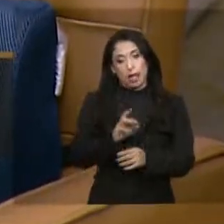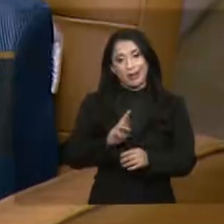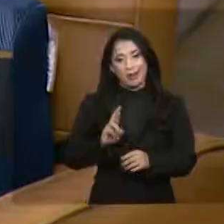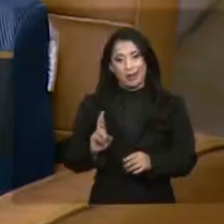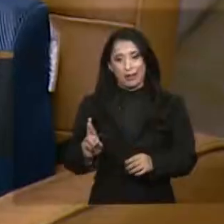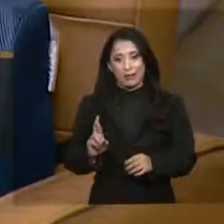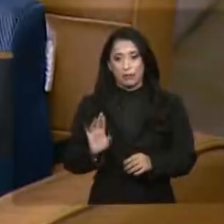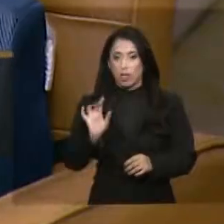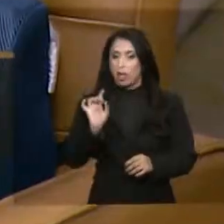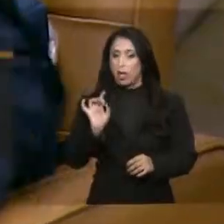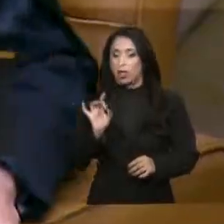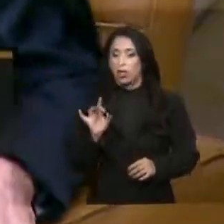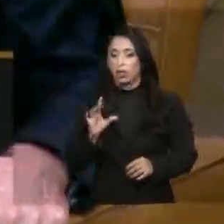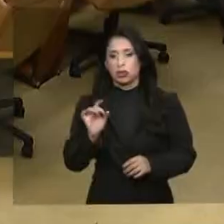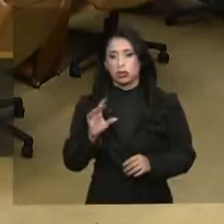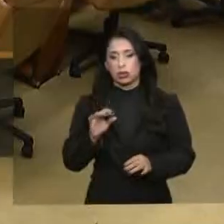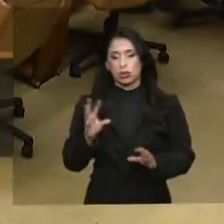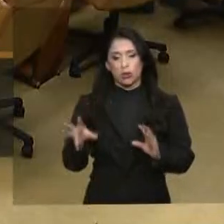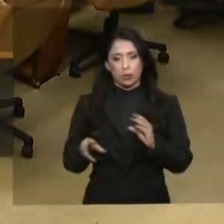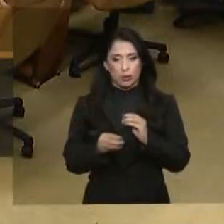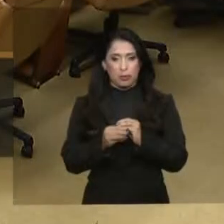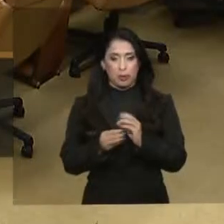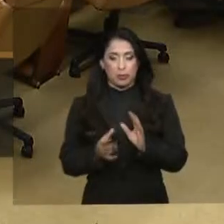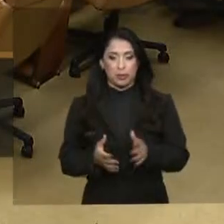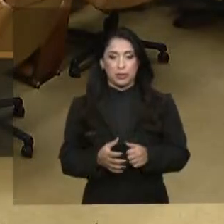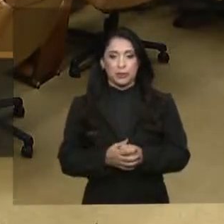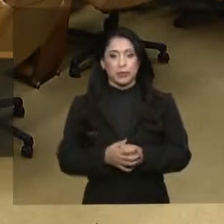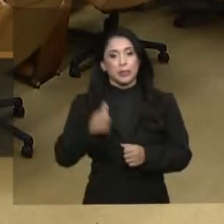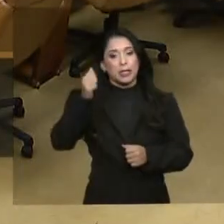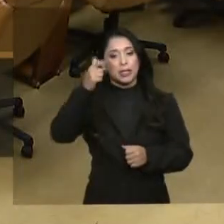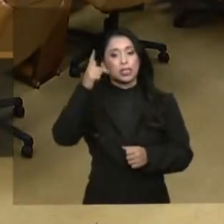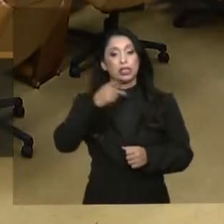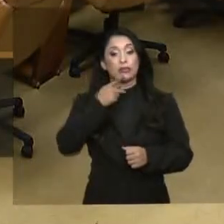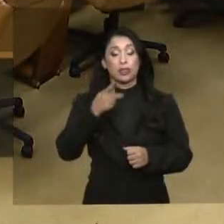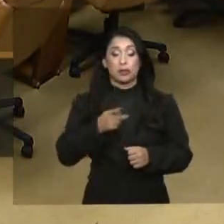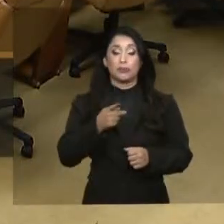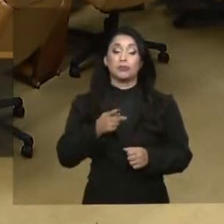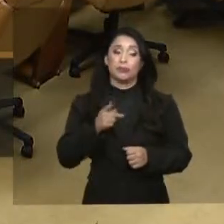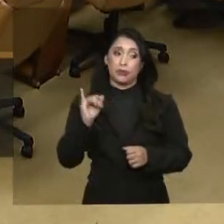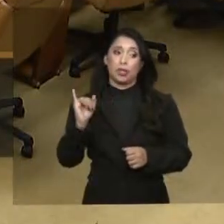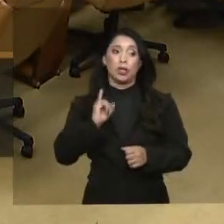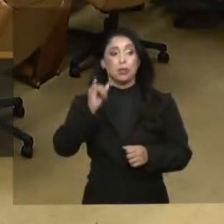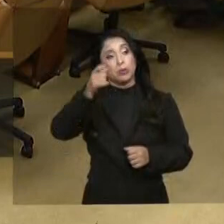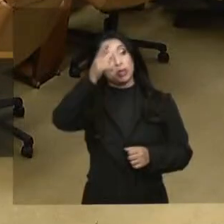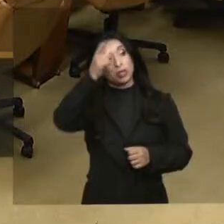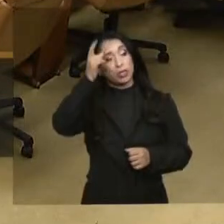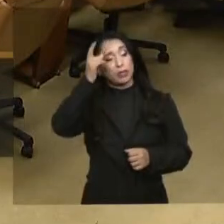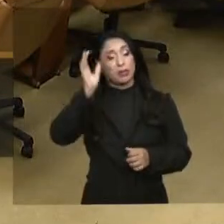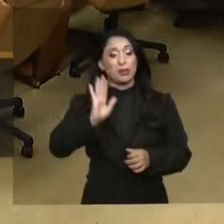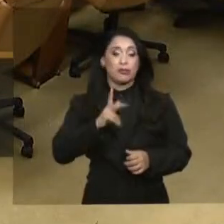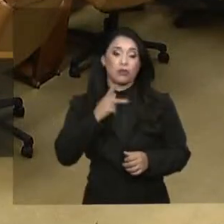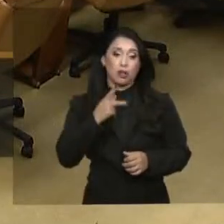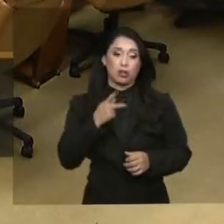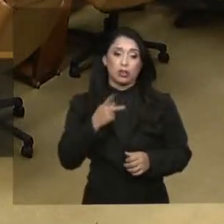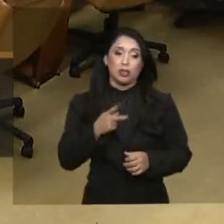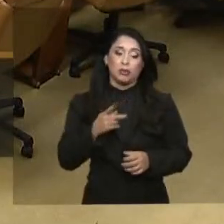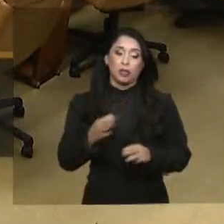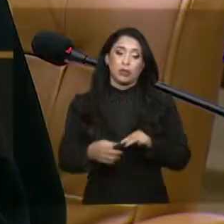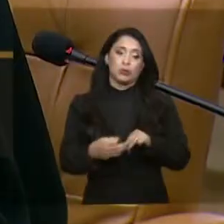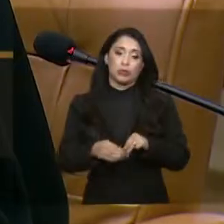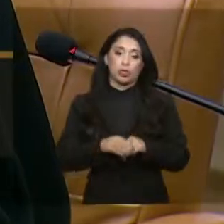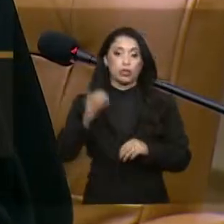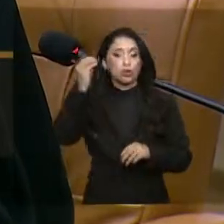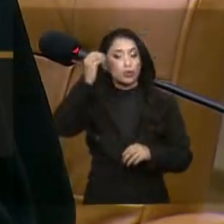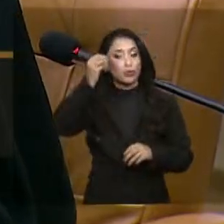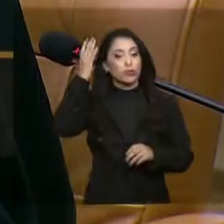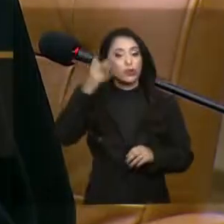Essa é apenas uma observação que faço. É importante isso, Lewandowski, mas como também salientou antes o ministro Luiz Fux,